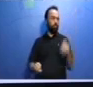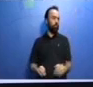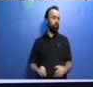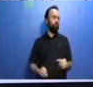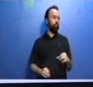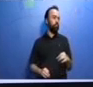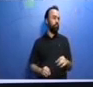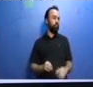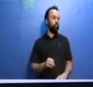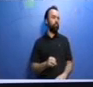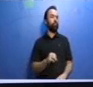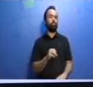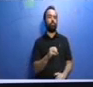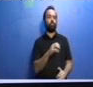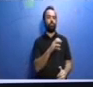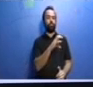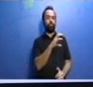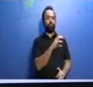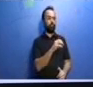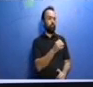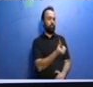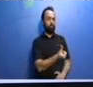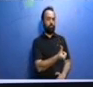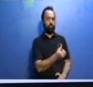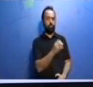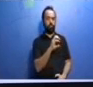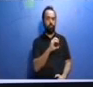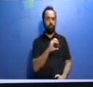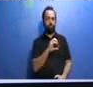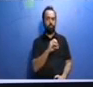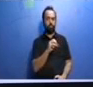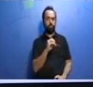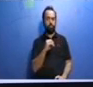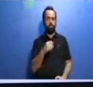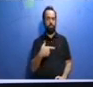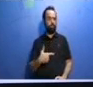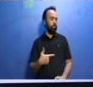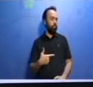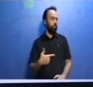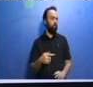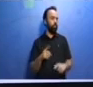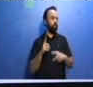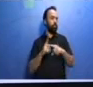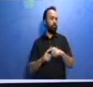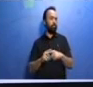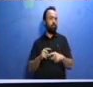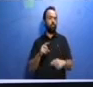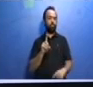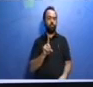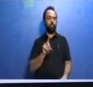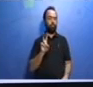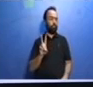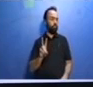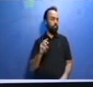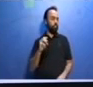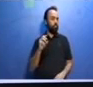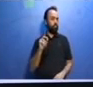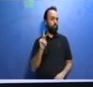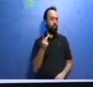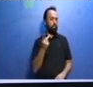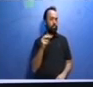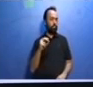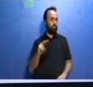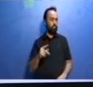que é o gás carbônico, mais a água, a reação entre eles, mais a luz do sol, ó, representado pelo raio,